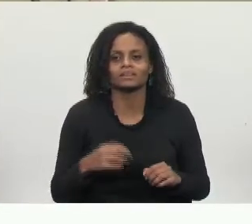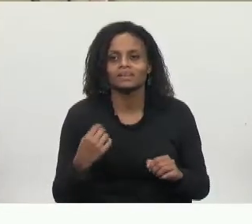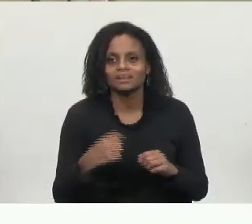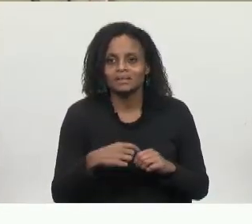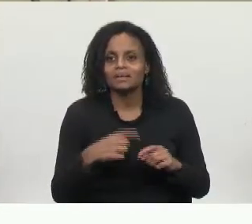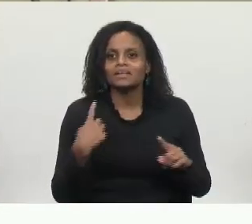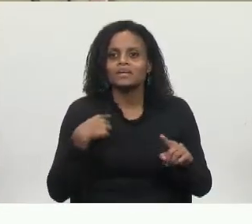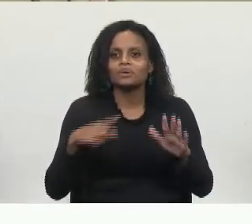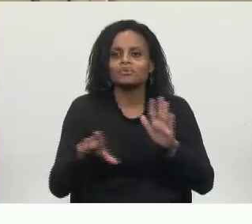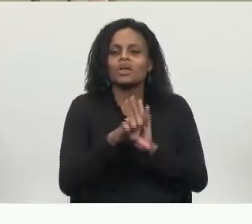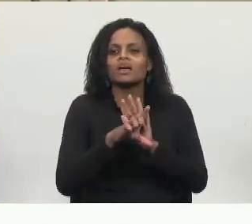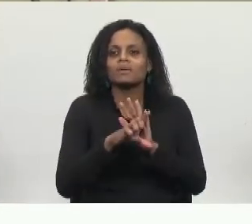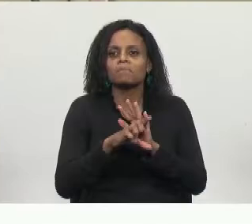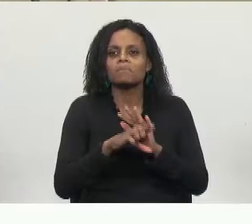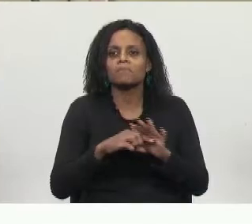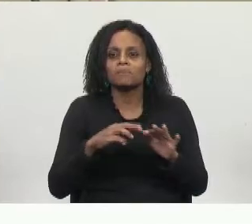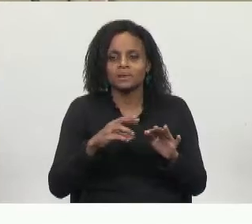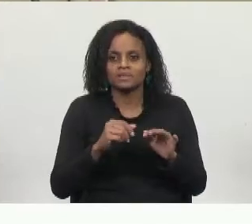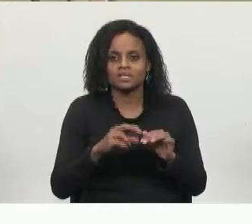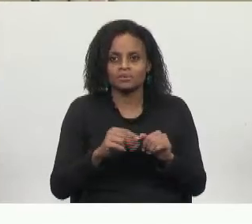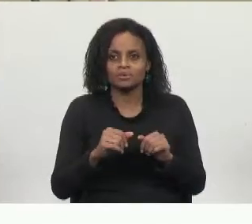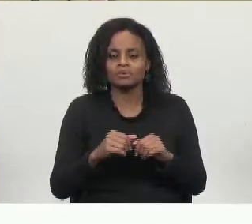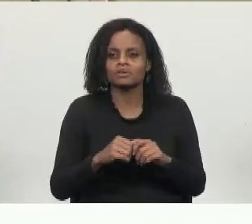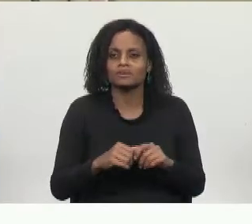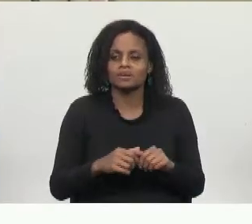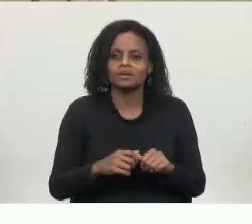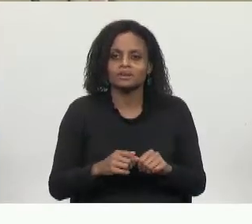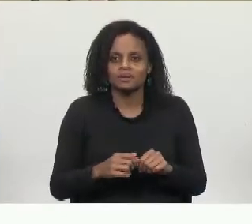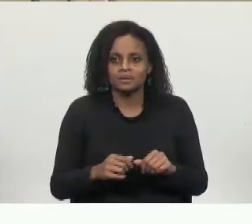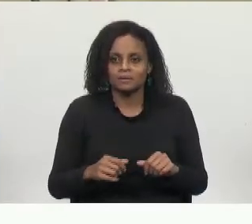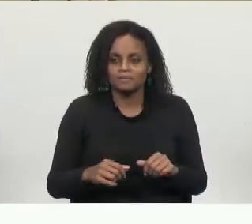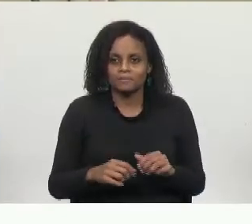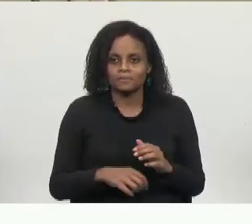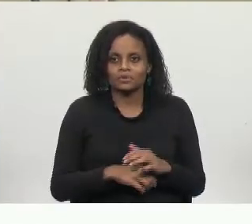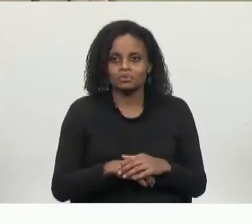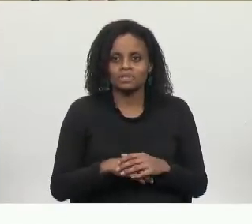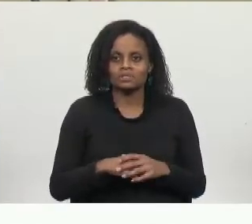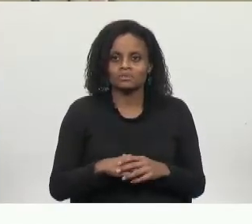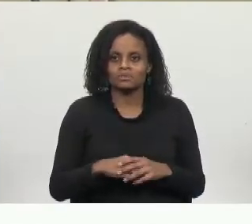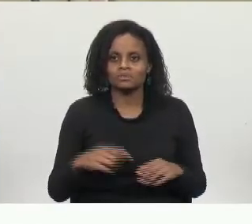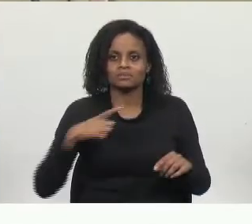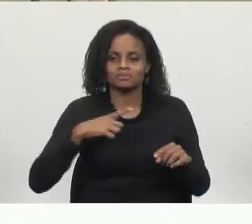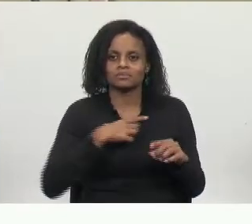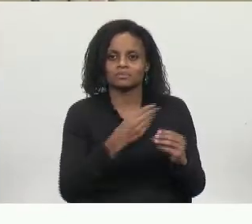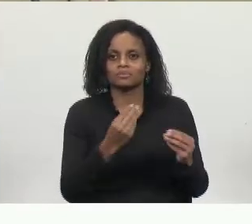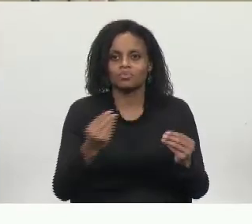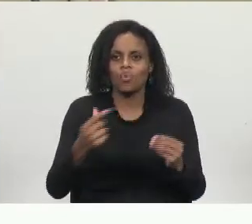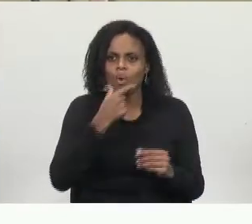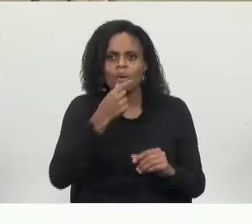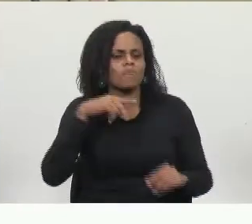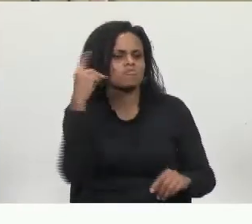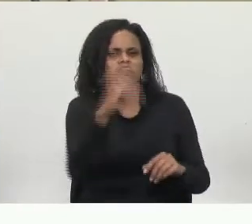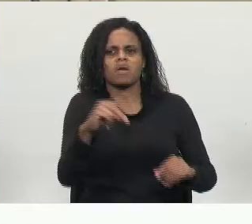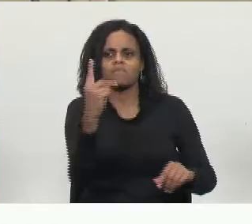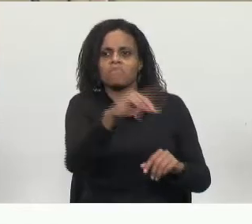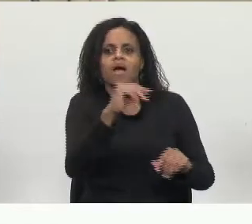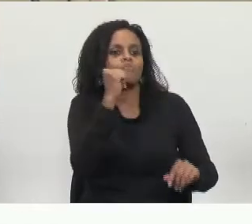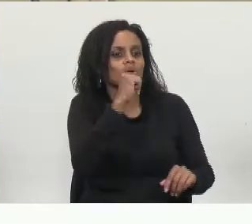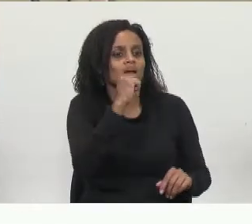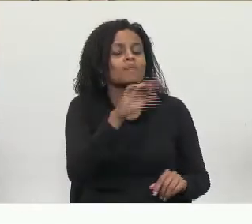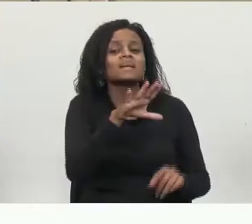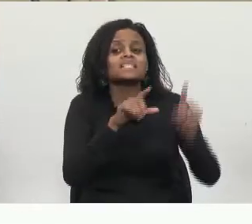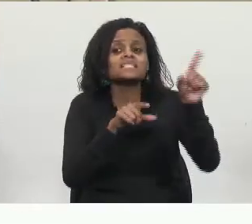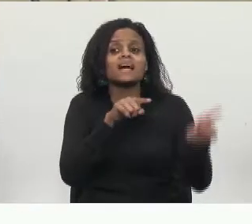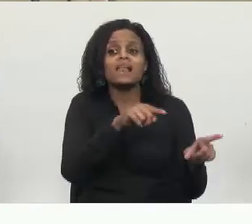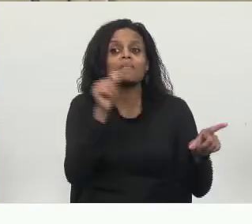que eu prendi o autor, né, muito machão para bater em mulher, muito. Mas se aquela mulher tivesse com uma arma